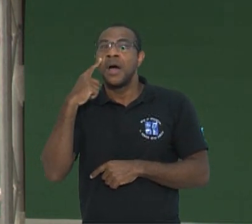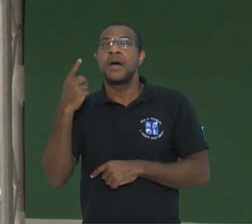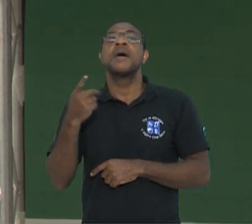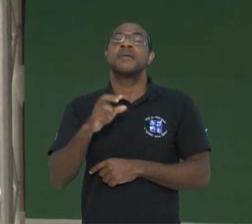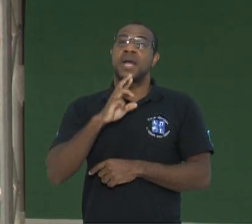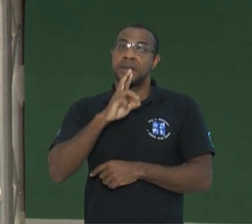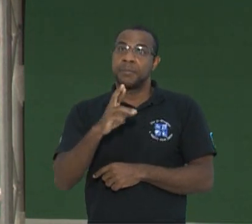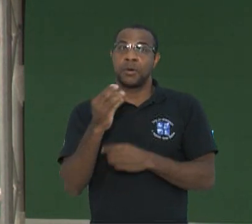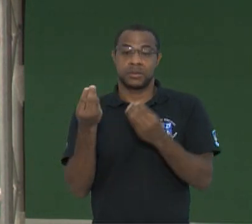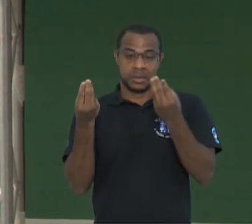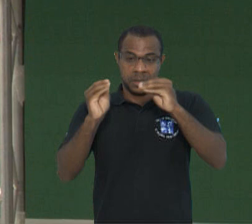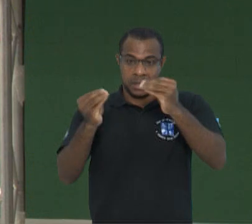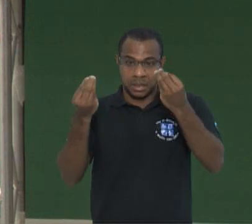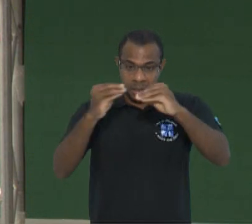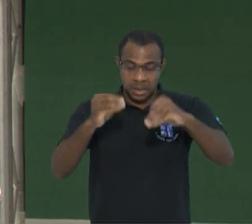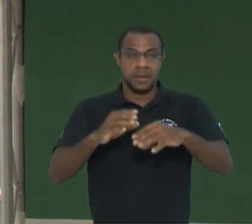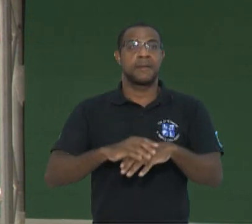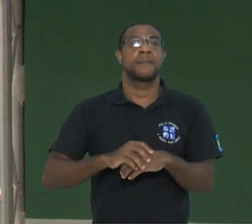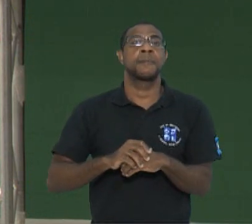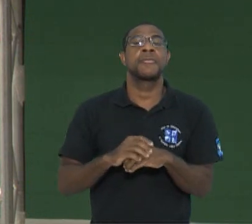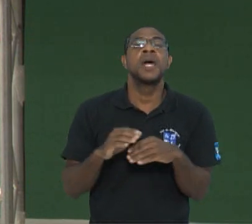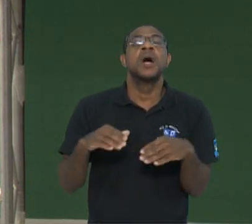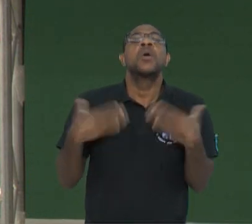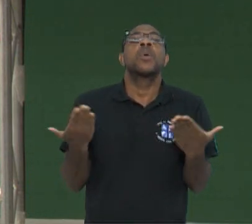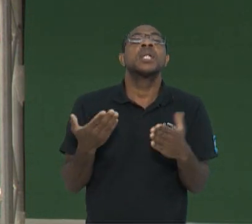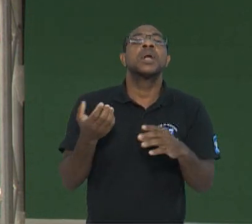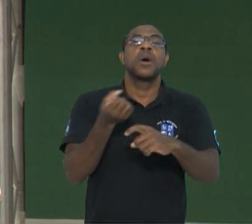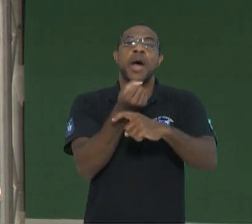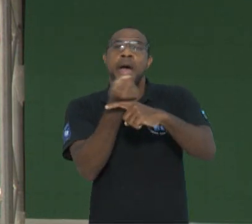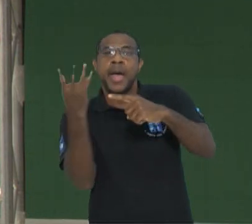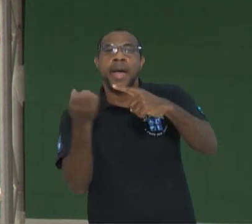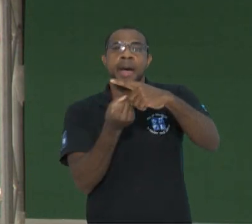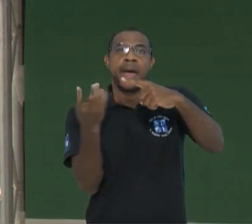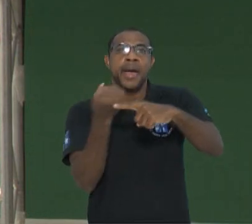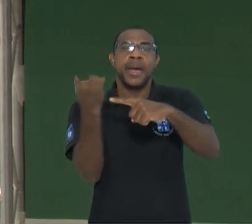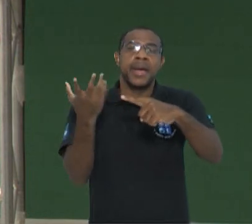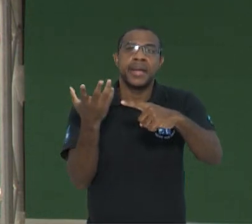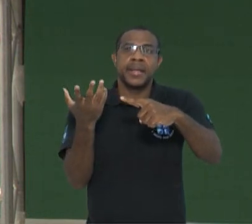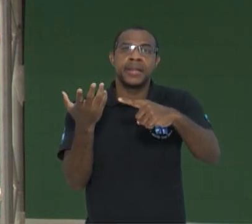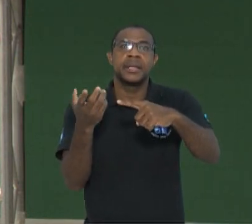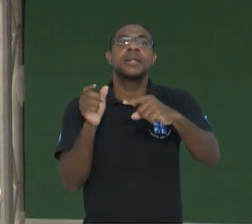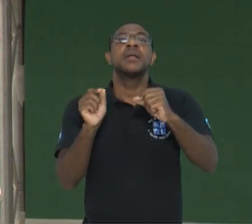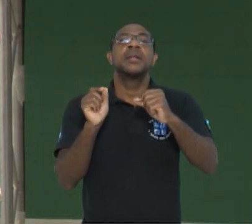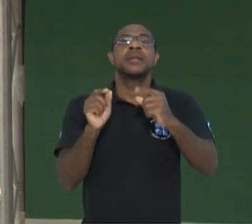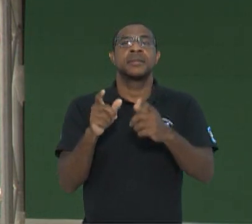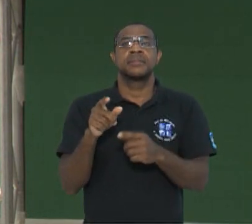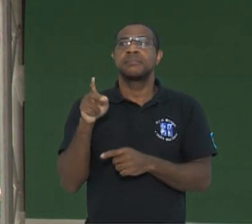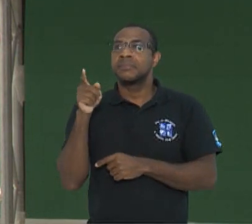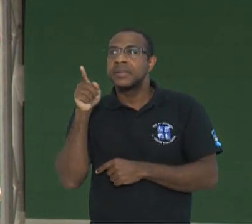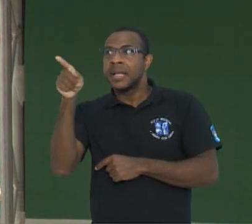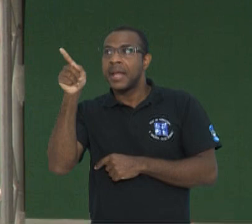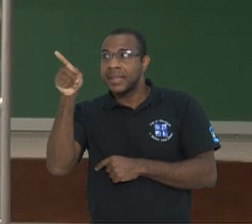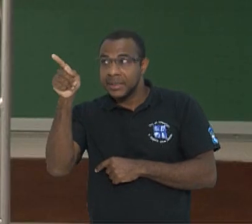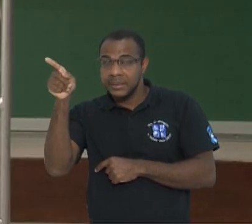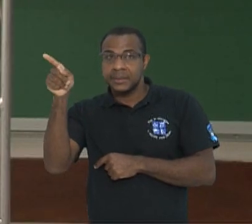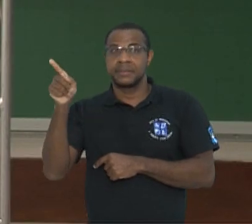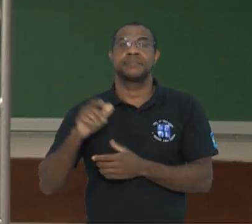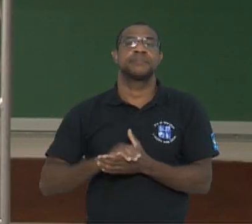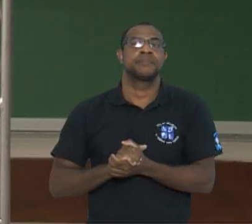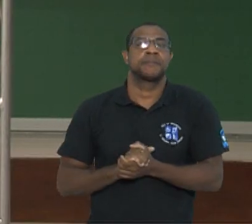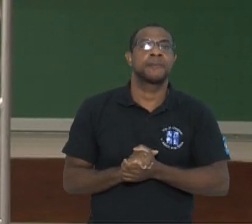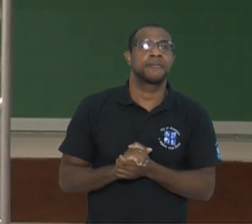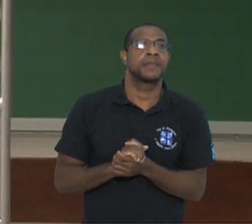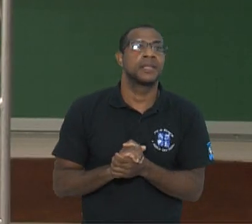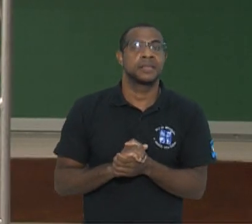mim quais são as equações das assíntotas desta hipérbole. Vamos lá?